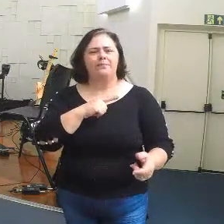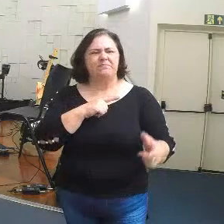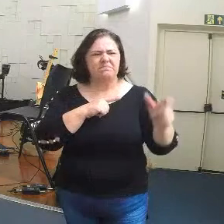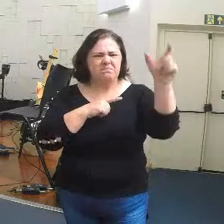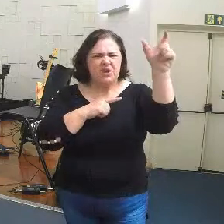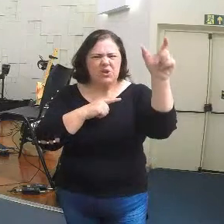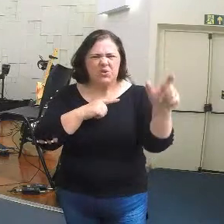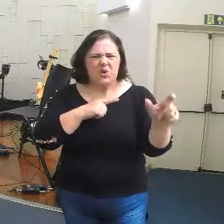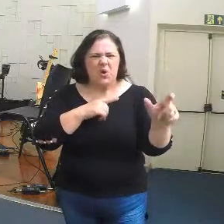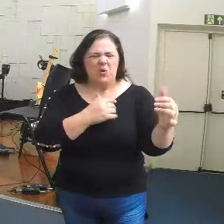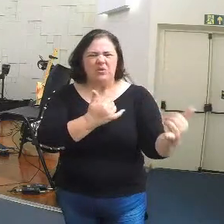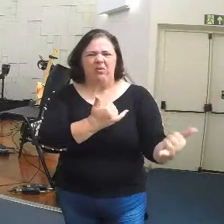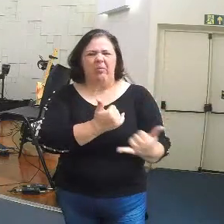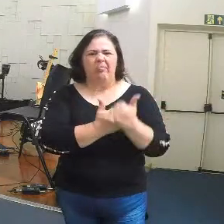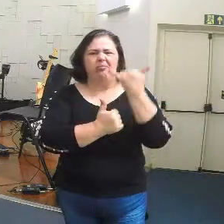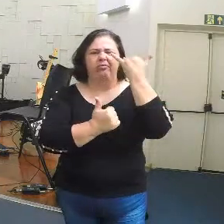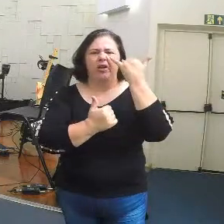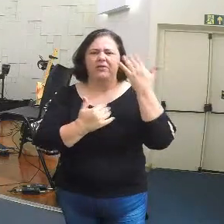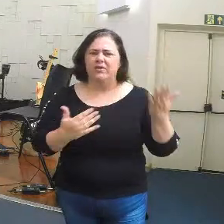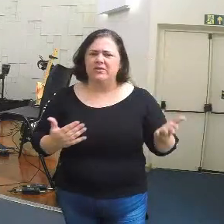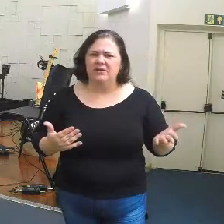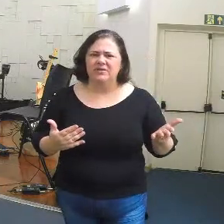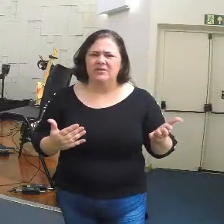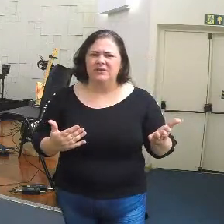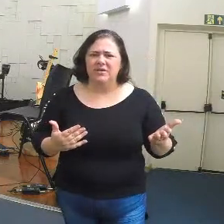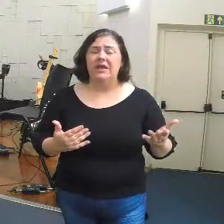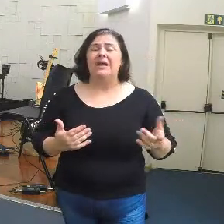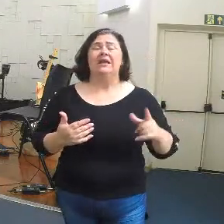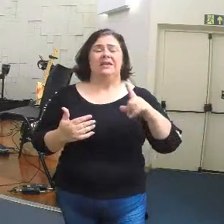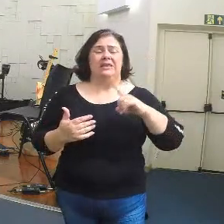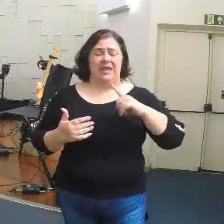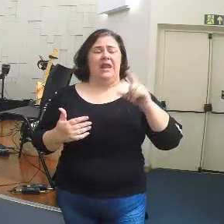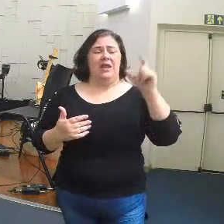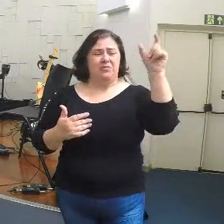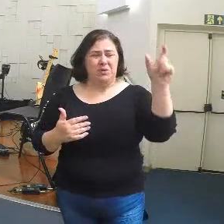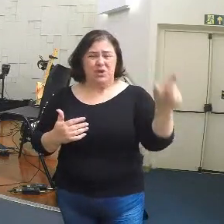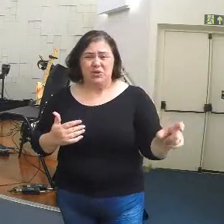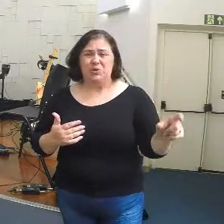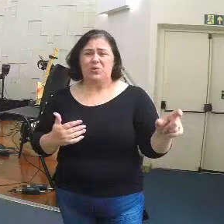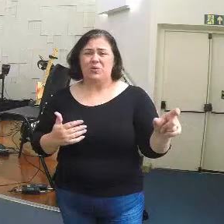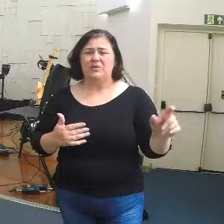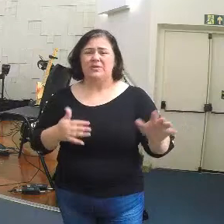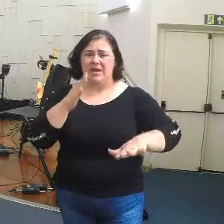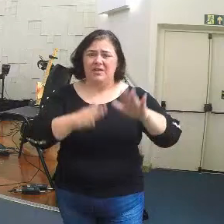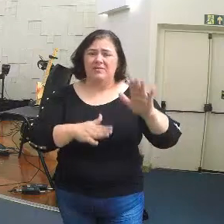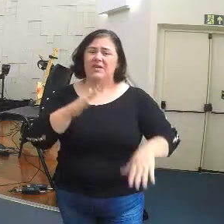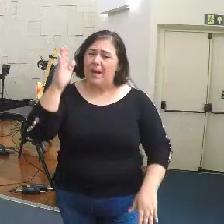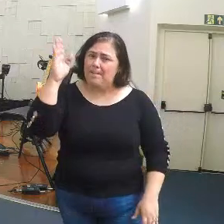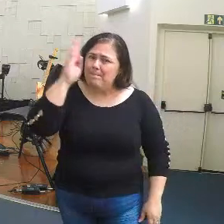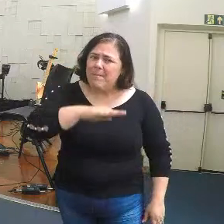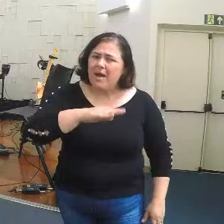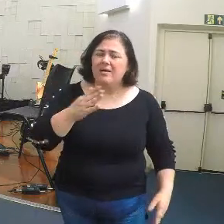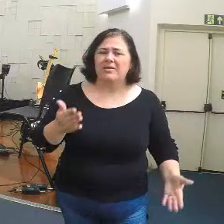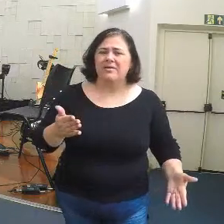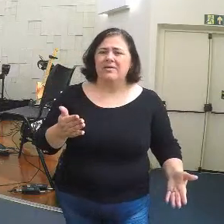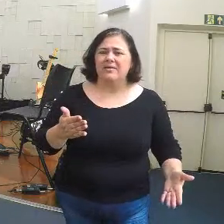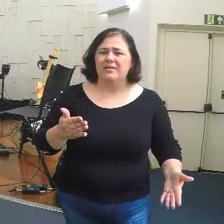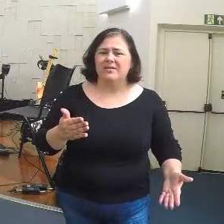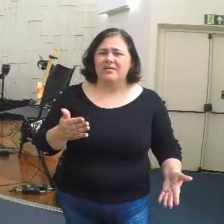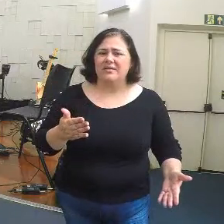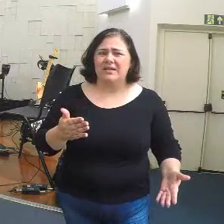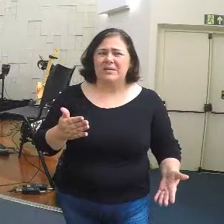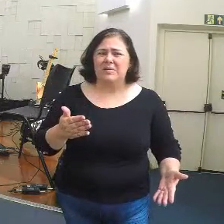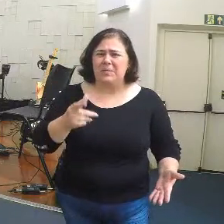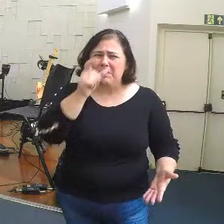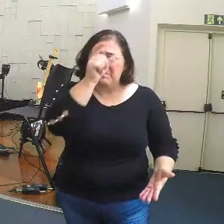serão frustradas. Ou porque foram elevadas demais, ou porque a pessoa traiu mesmo. Ou porque a pessoa foi infiel. E